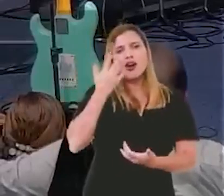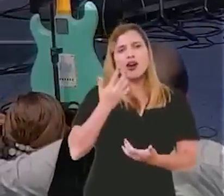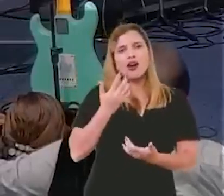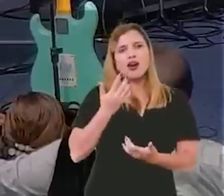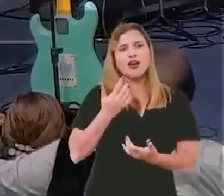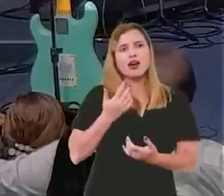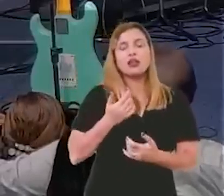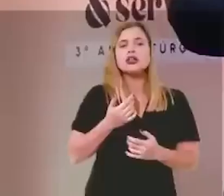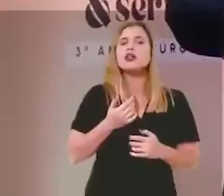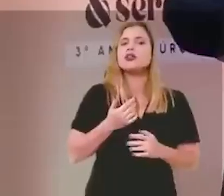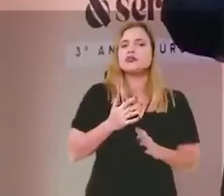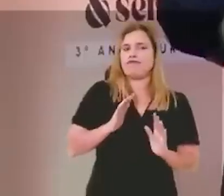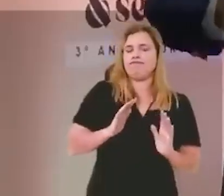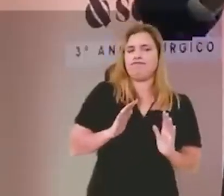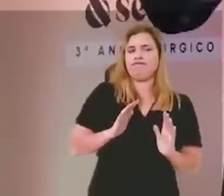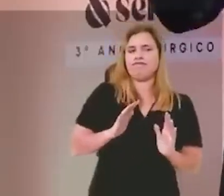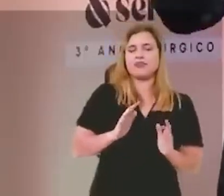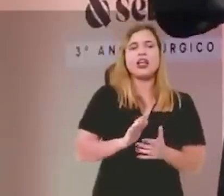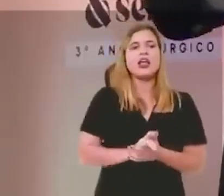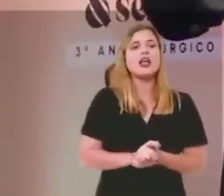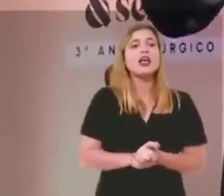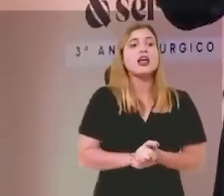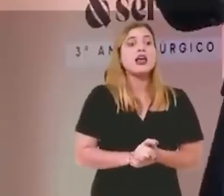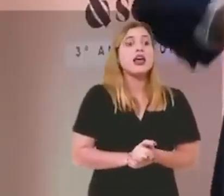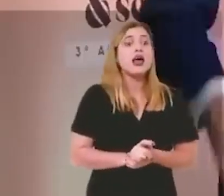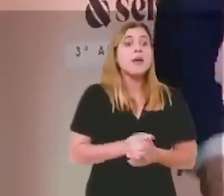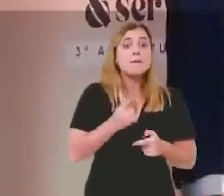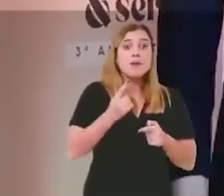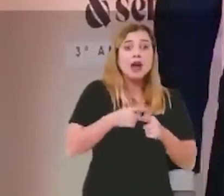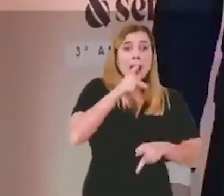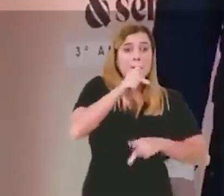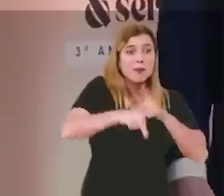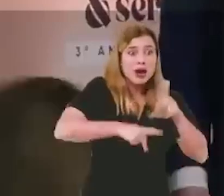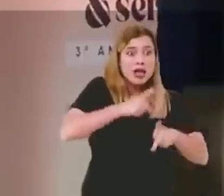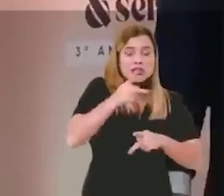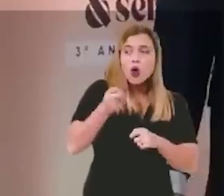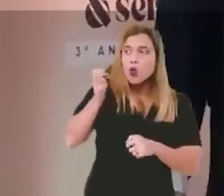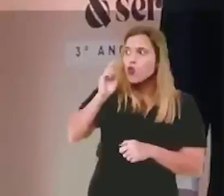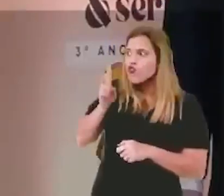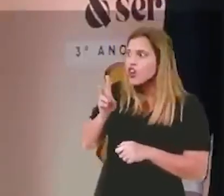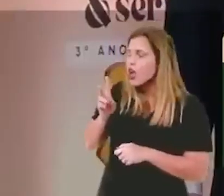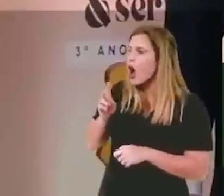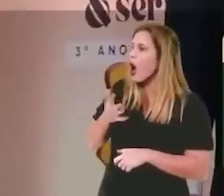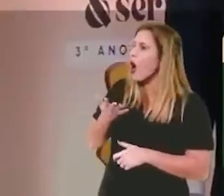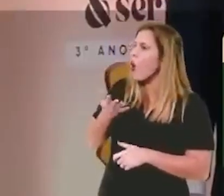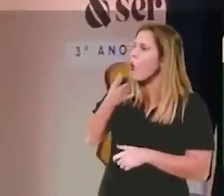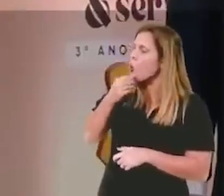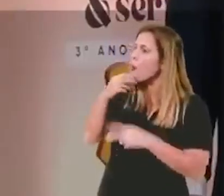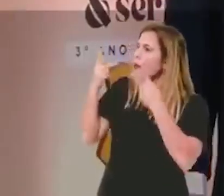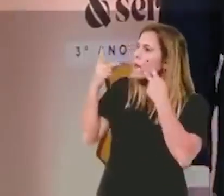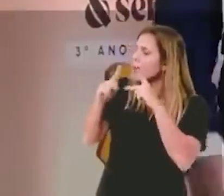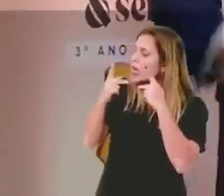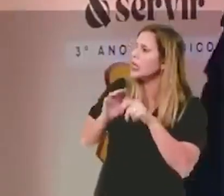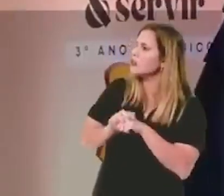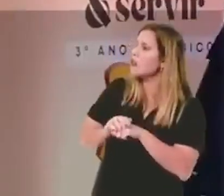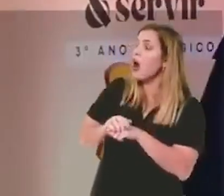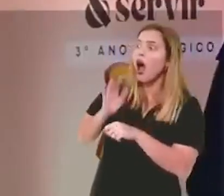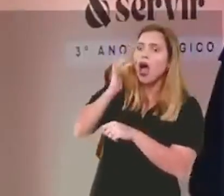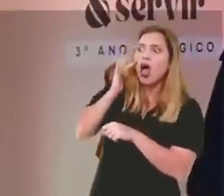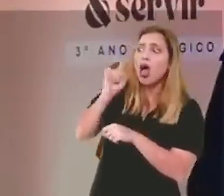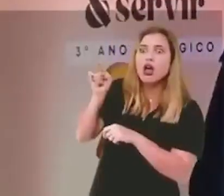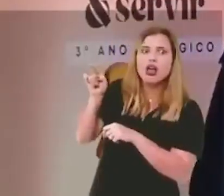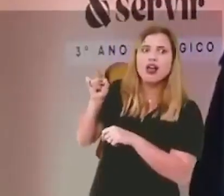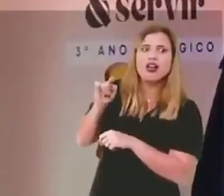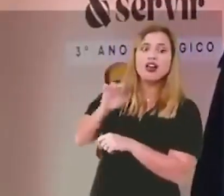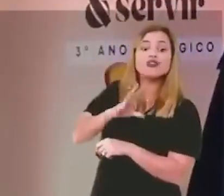Ele era o candidato apoiado pela população toda que estava lá no deserto. Mas ele não engoliu a